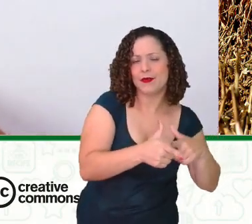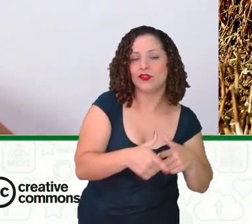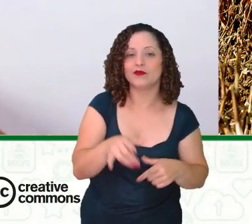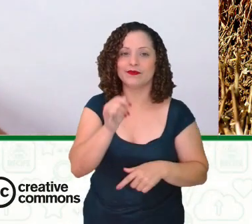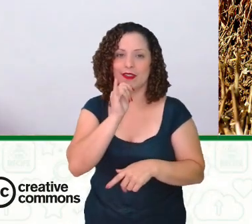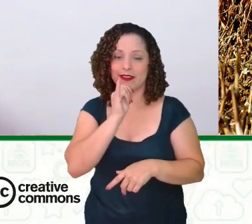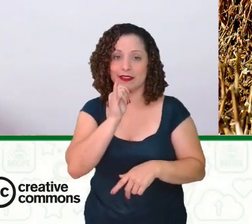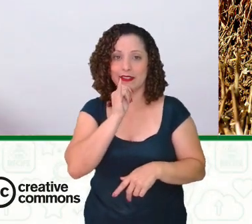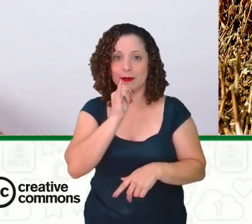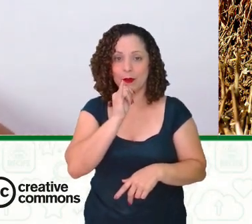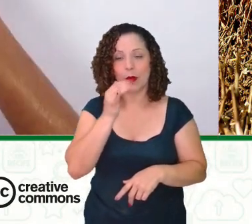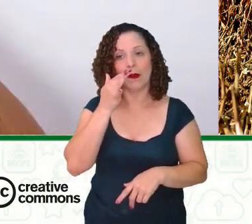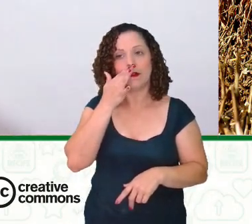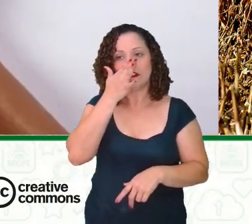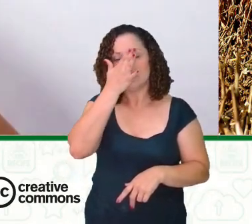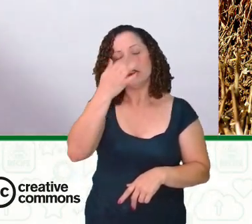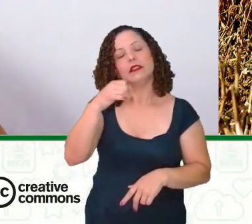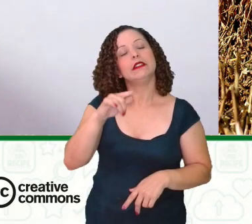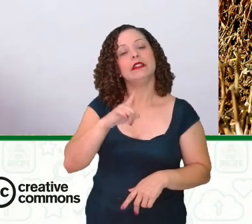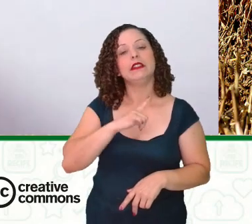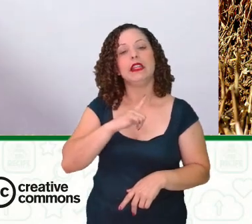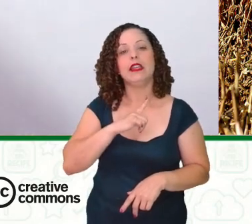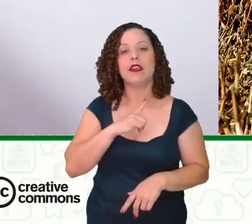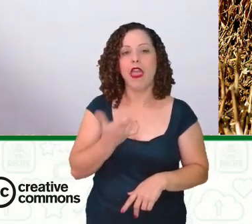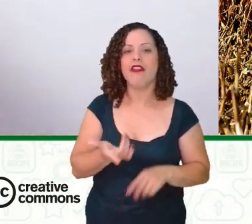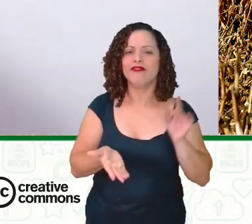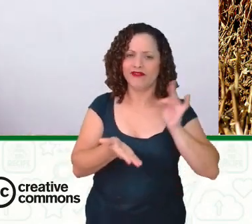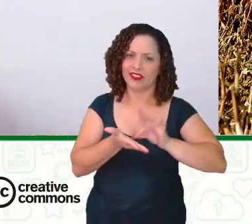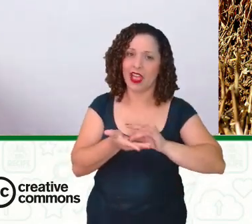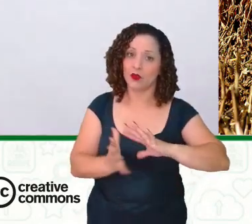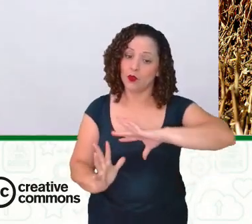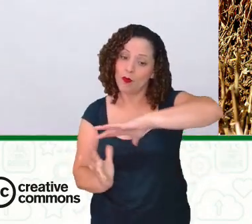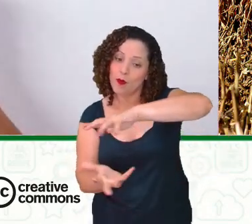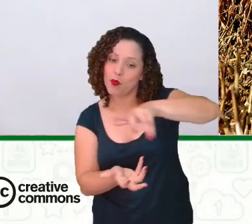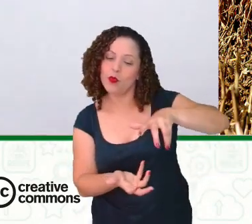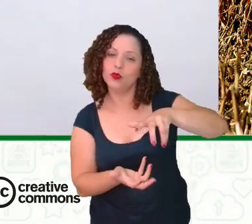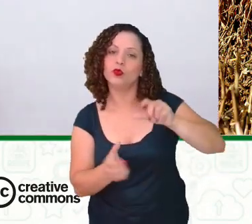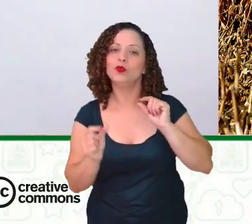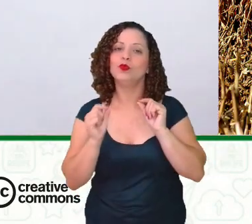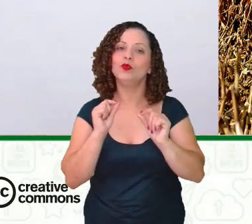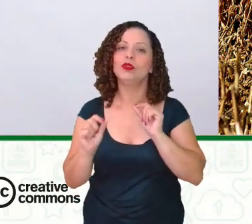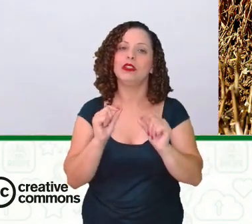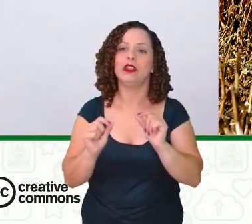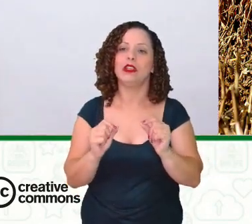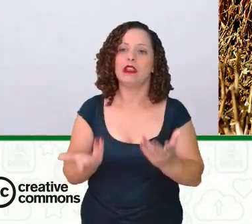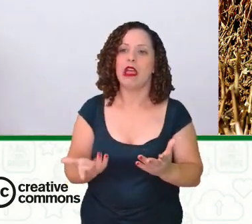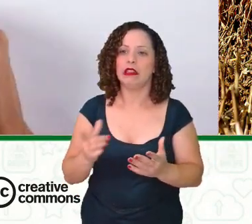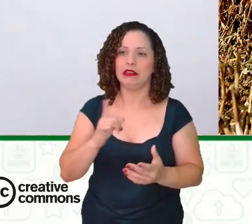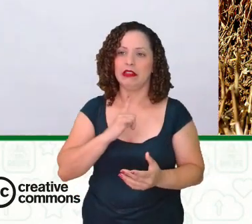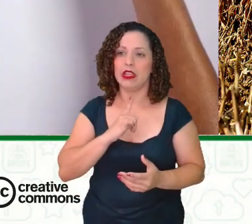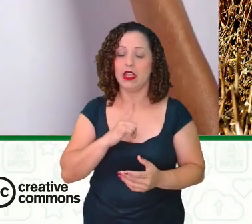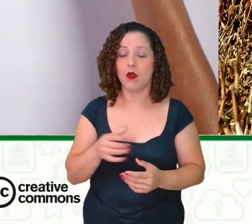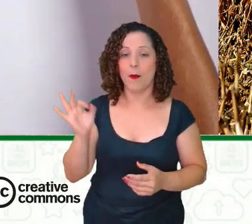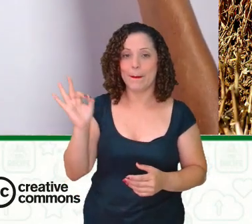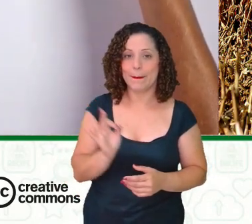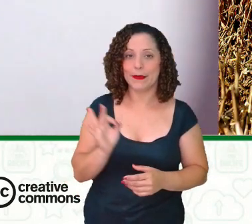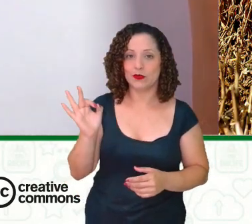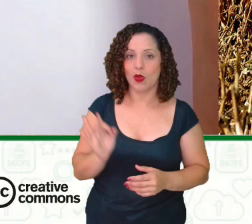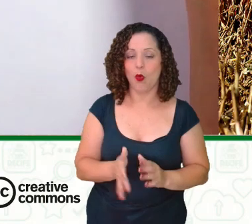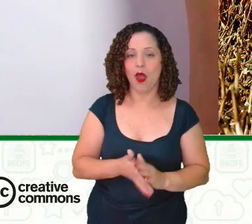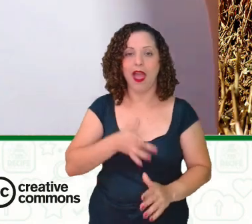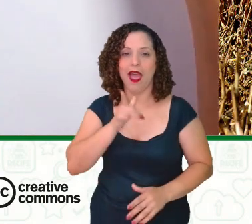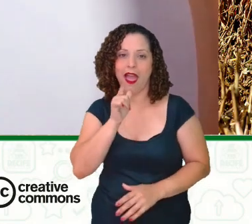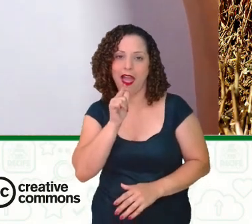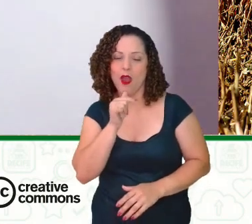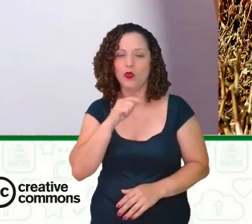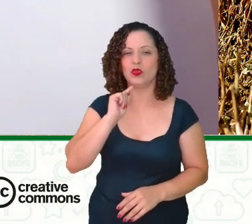exemplo, infelizmente ainda é uma realidade no mundo o fato de literalmente jogarmos a maior parte do nosso esgoto em rios,